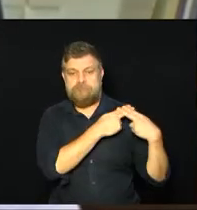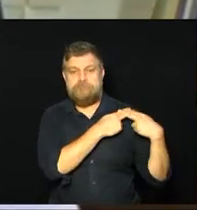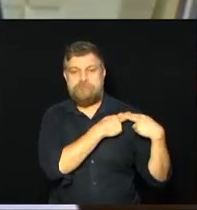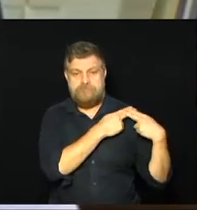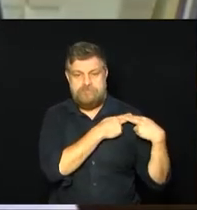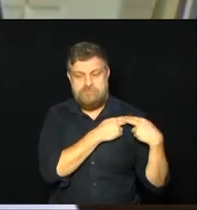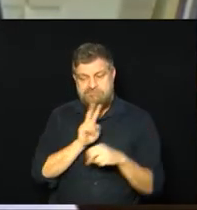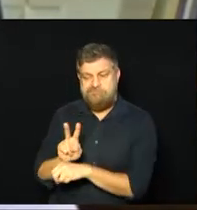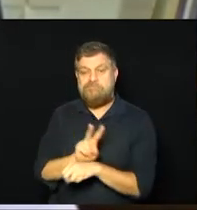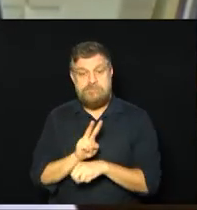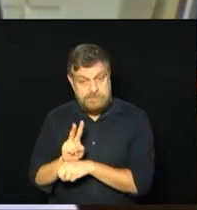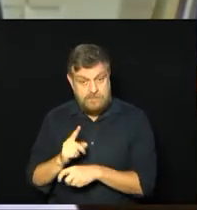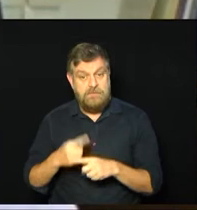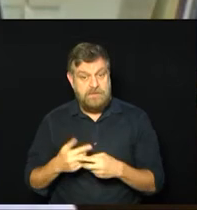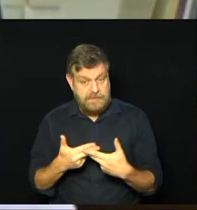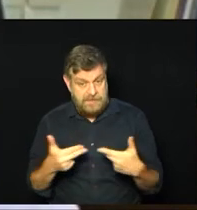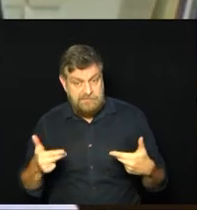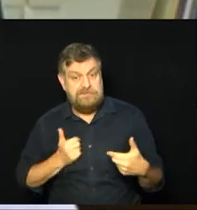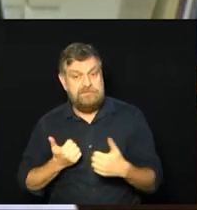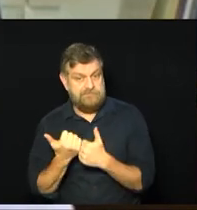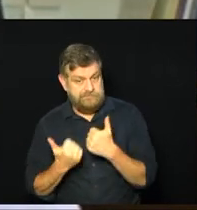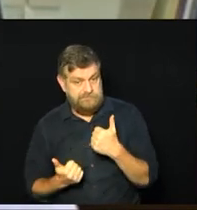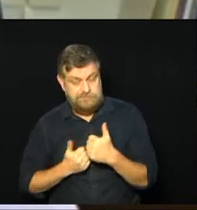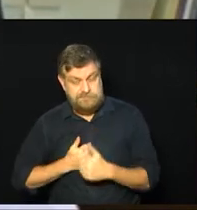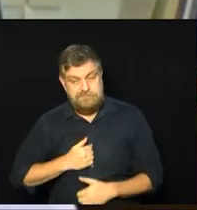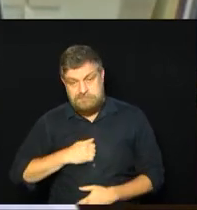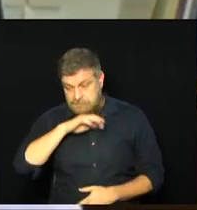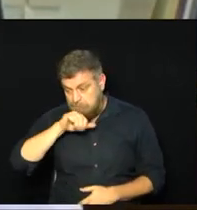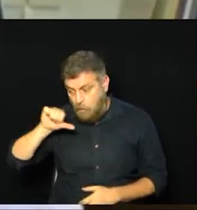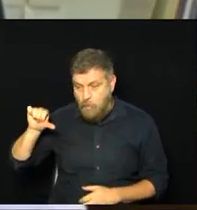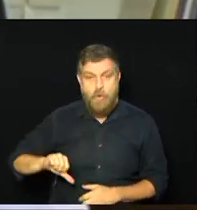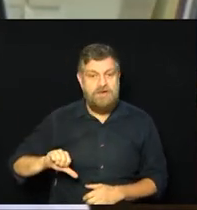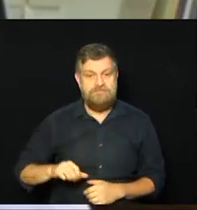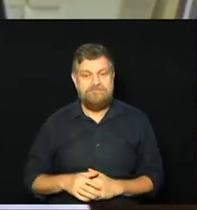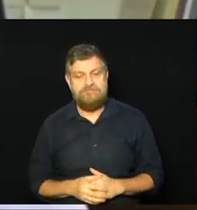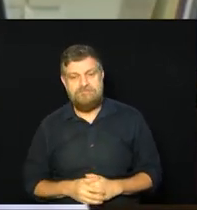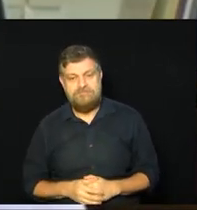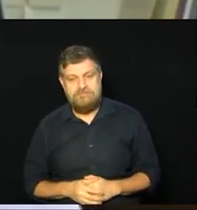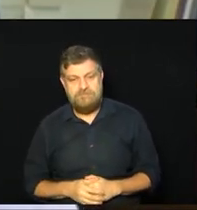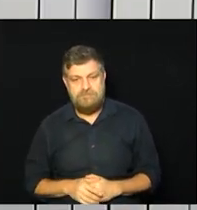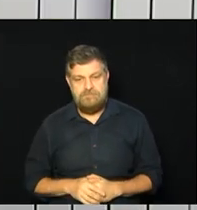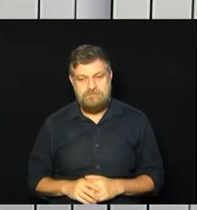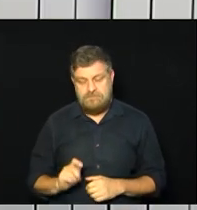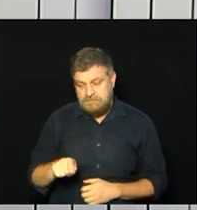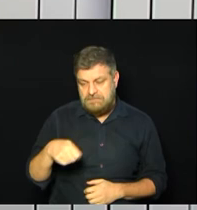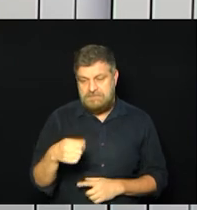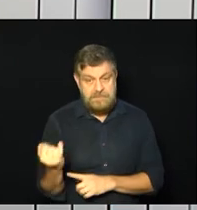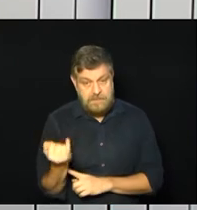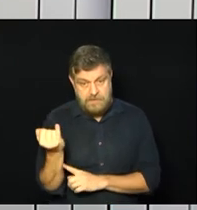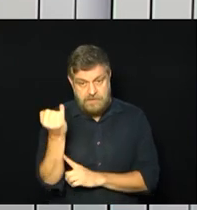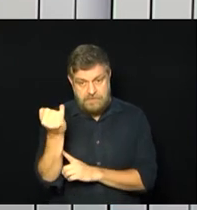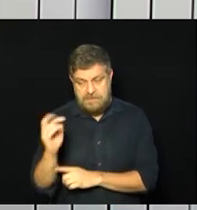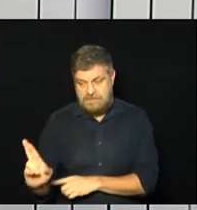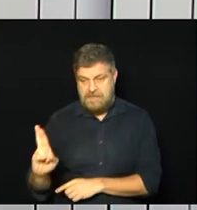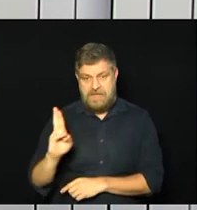nave, porque a coisa estava mais feia do que eles pensaram, né? Exato. Você falou uma palavra importante nessa